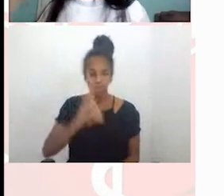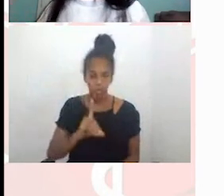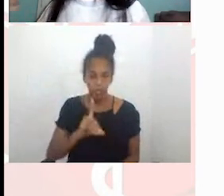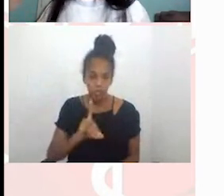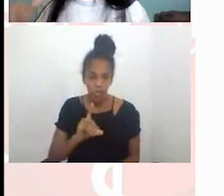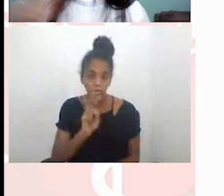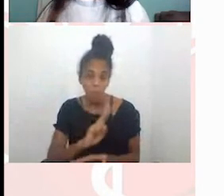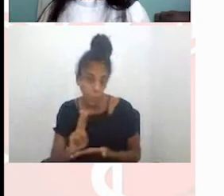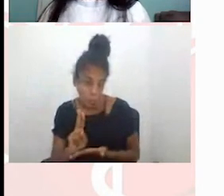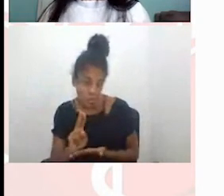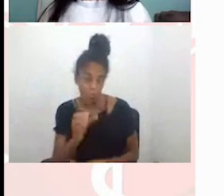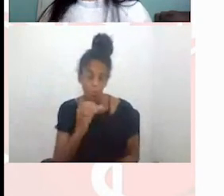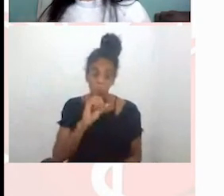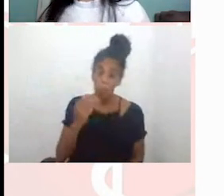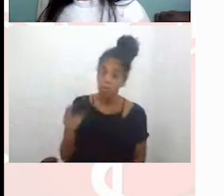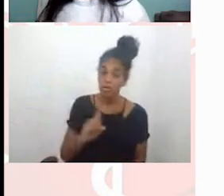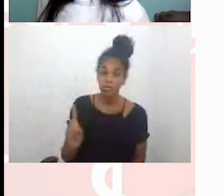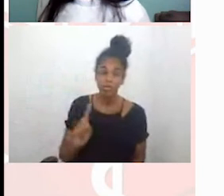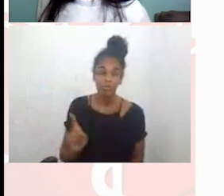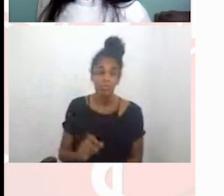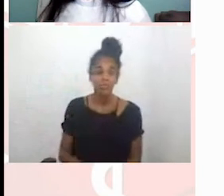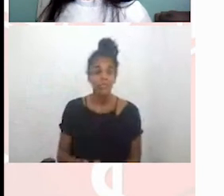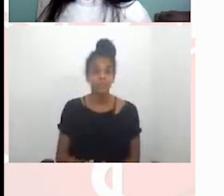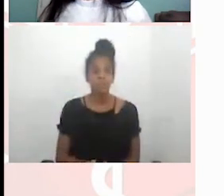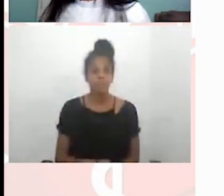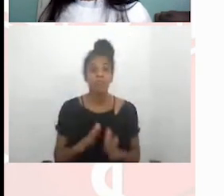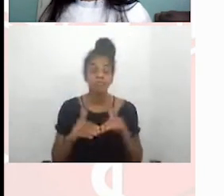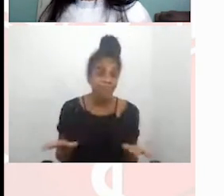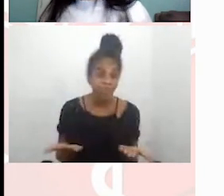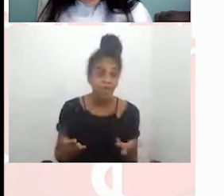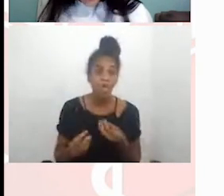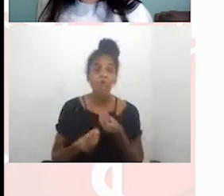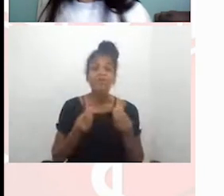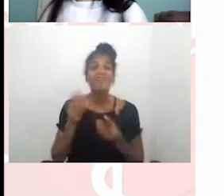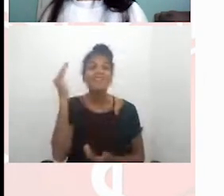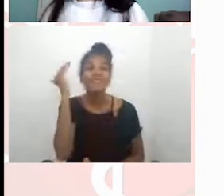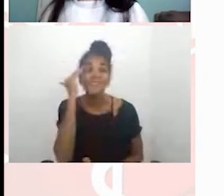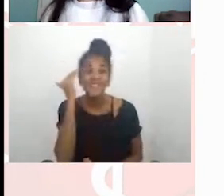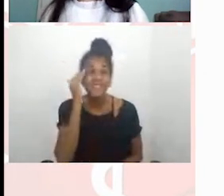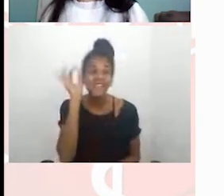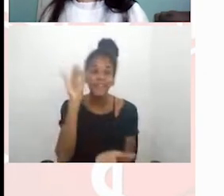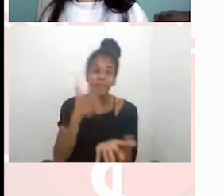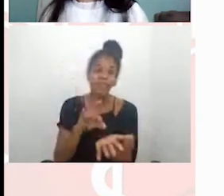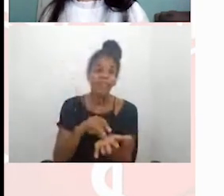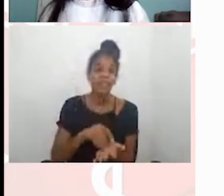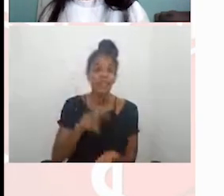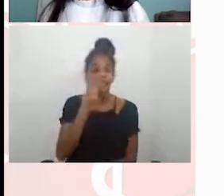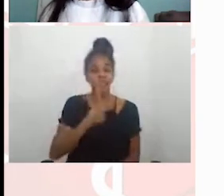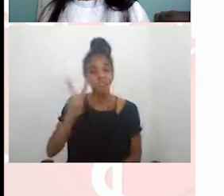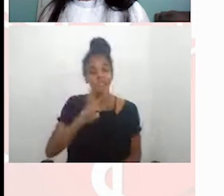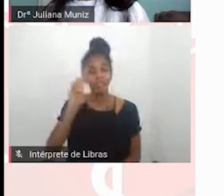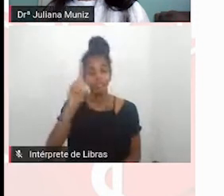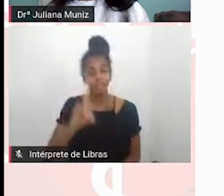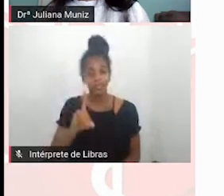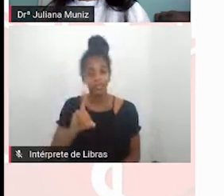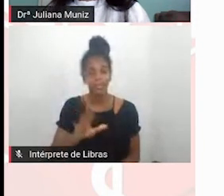Lá no começo eu falei que a gente dosa a vitamina D. Enfim, o que a gente sabe de verdade sobre a vitamina D? A